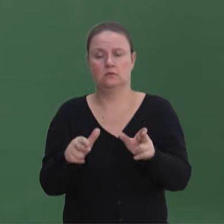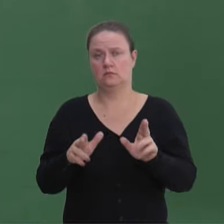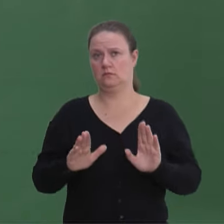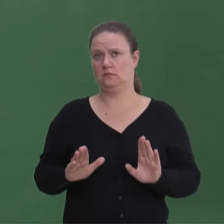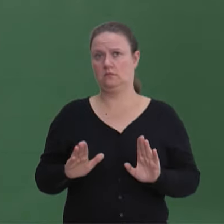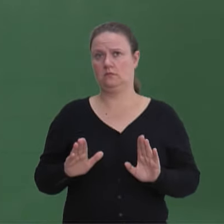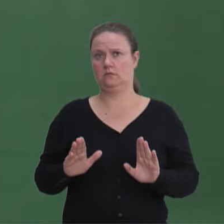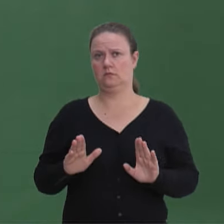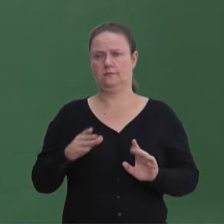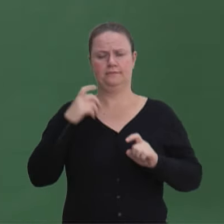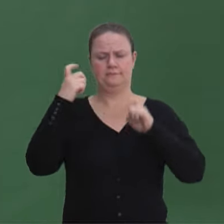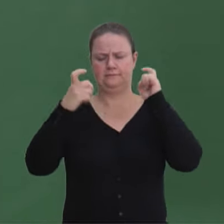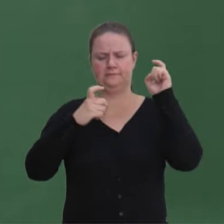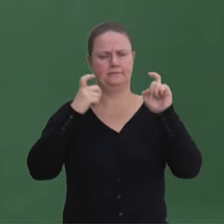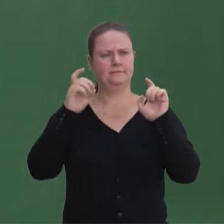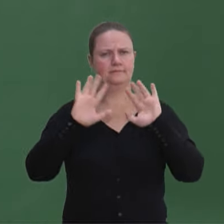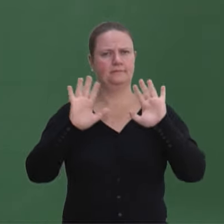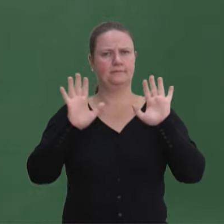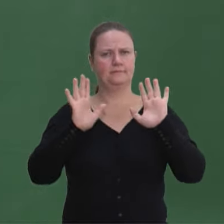tem problema.